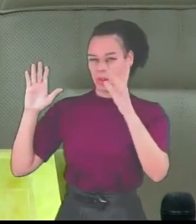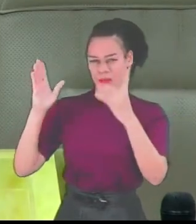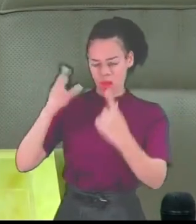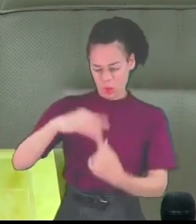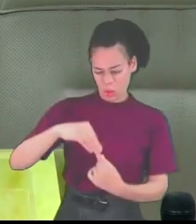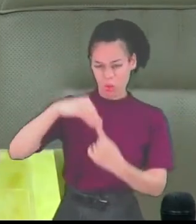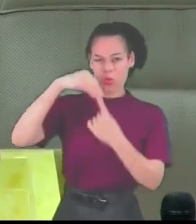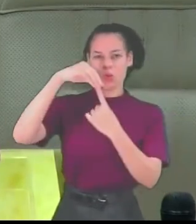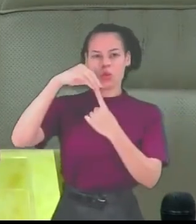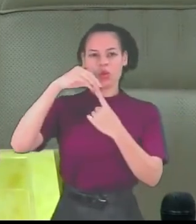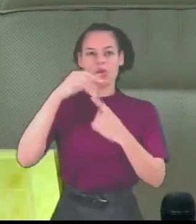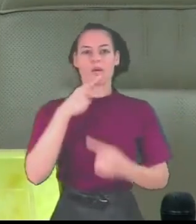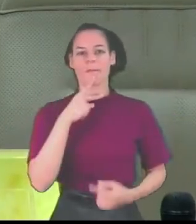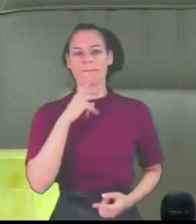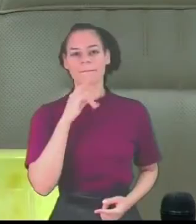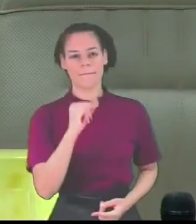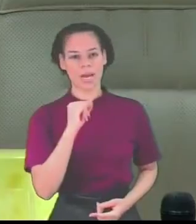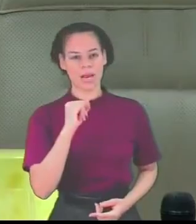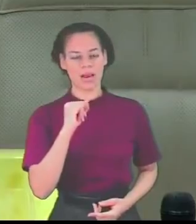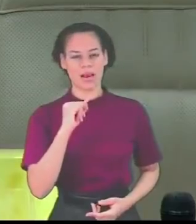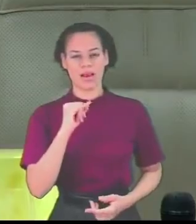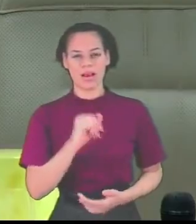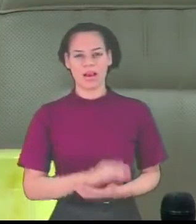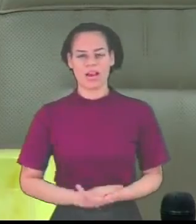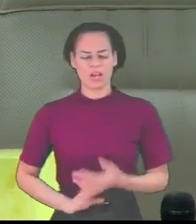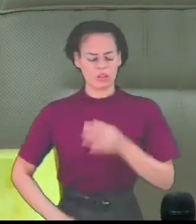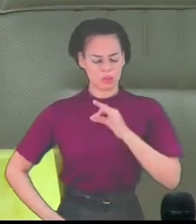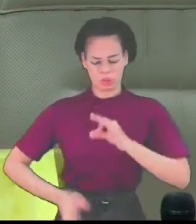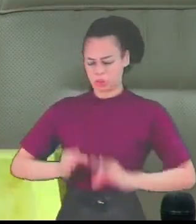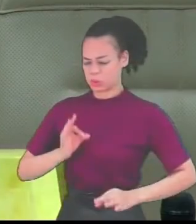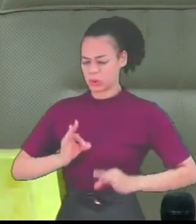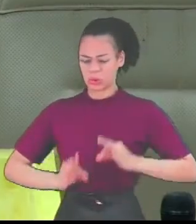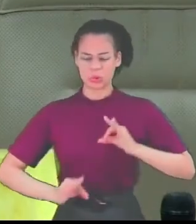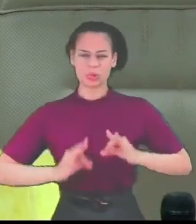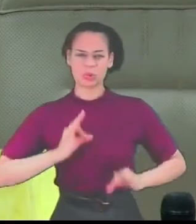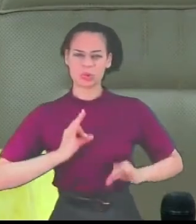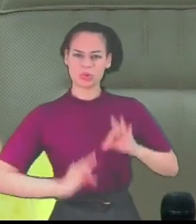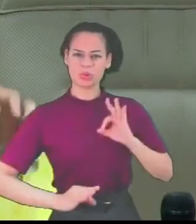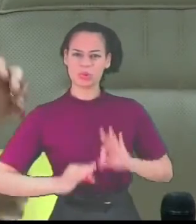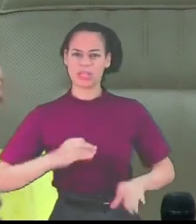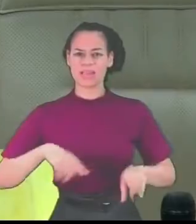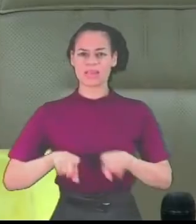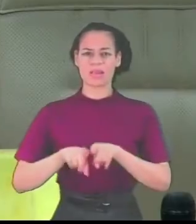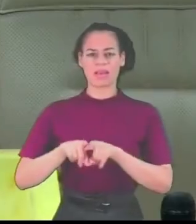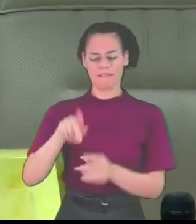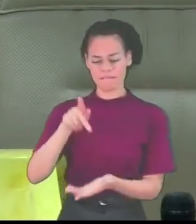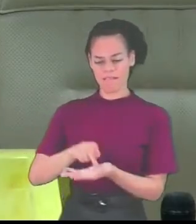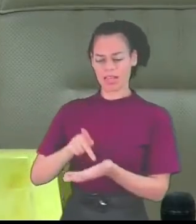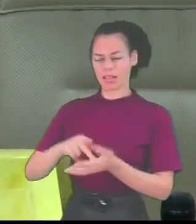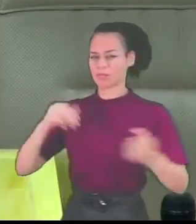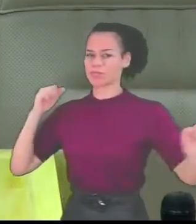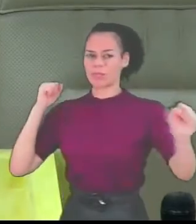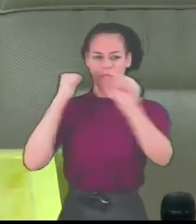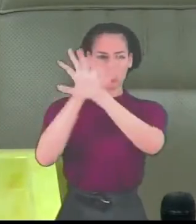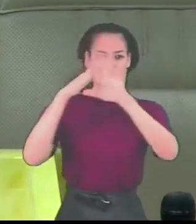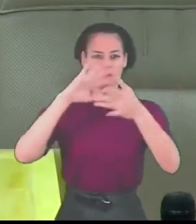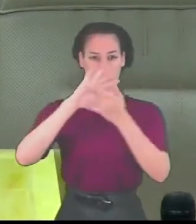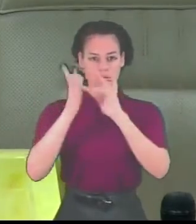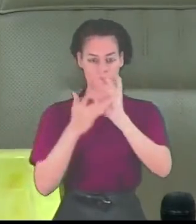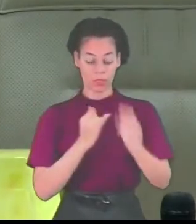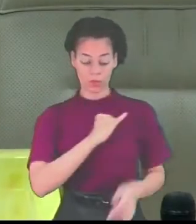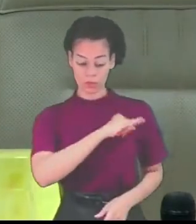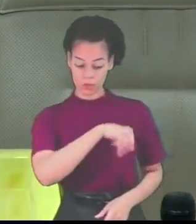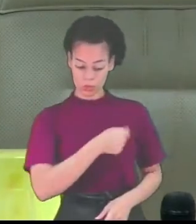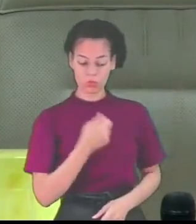do pai cheio de justiça e de verdade de glórias a Jesus E